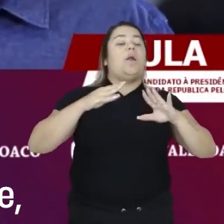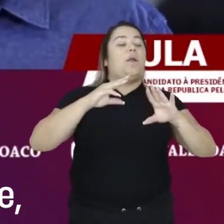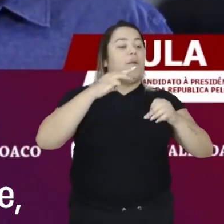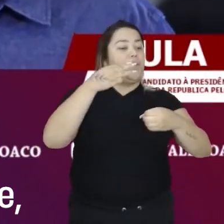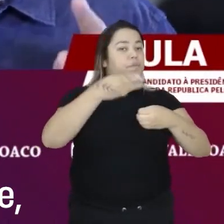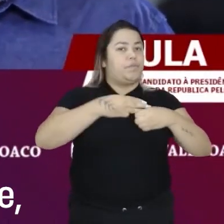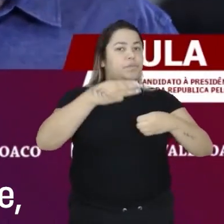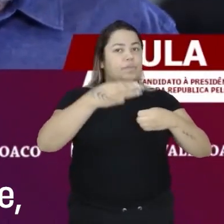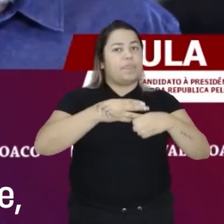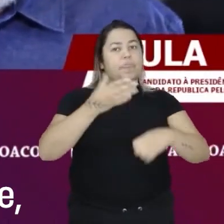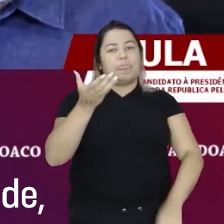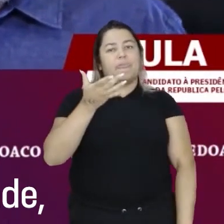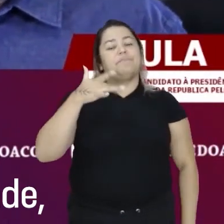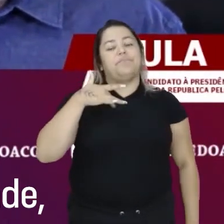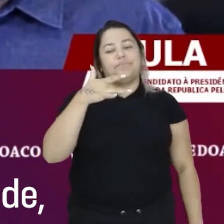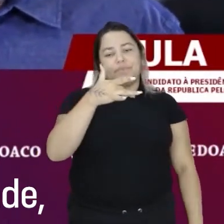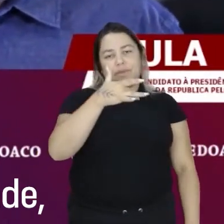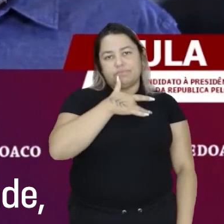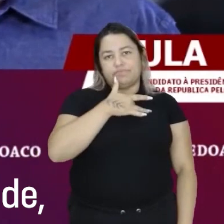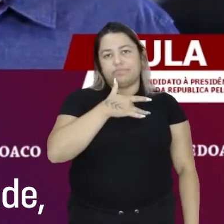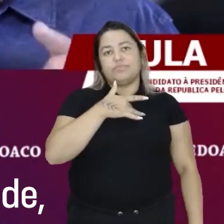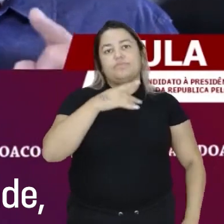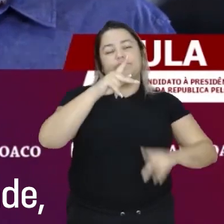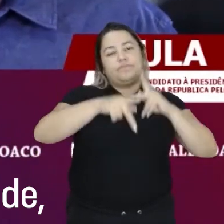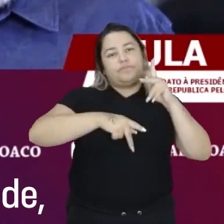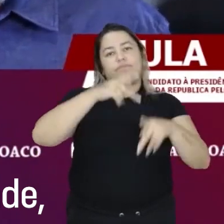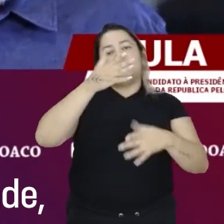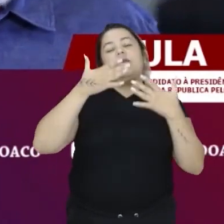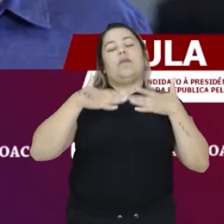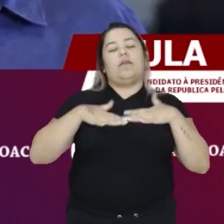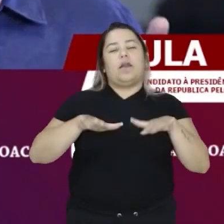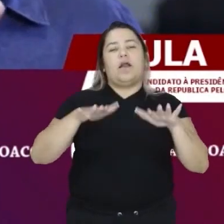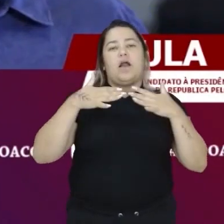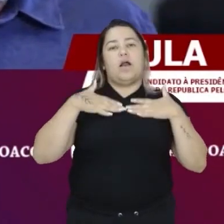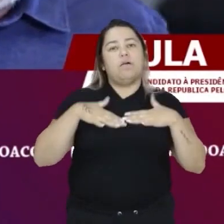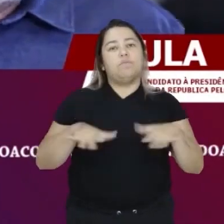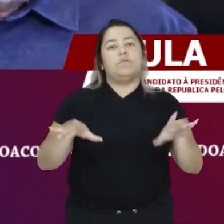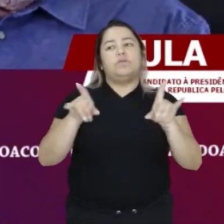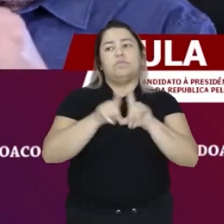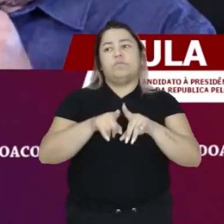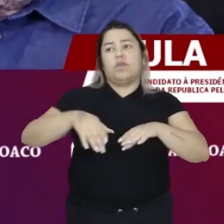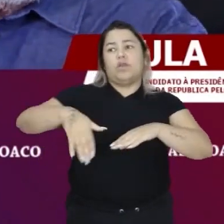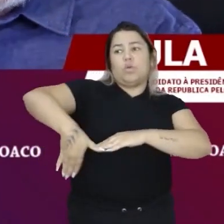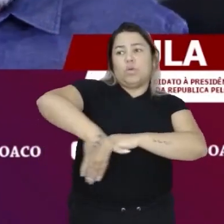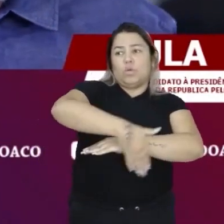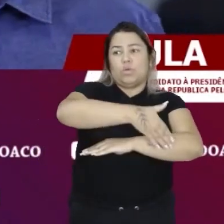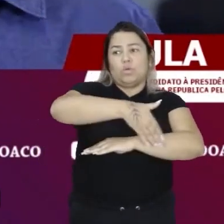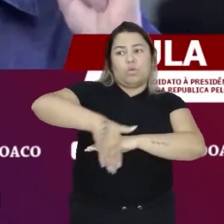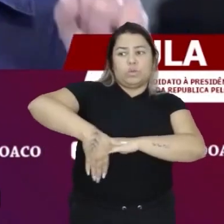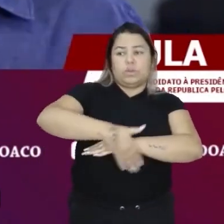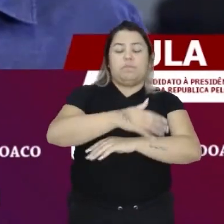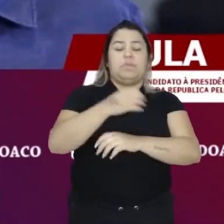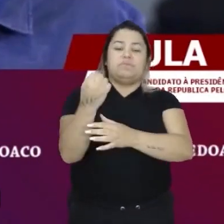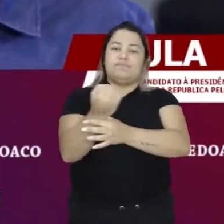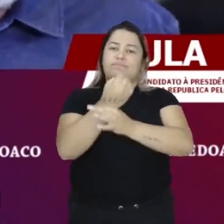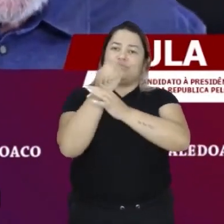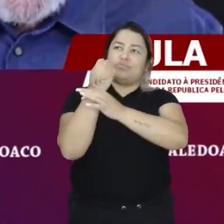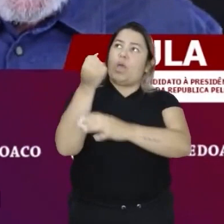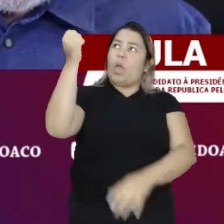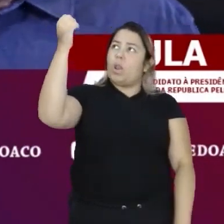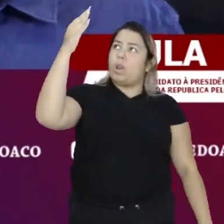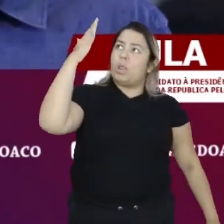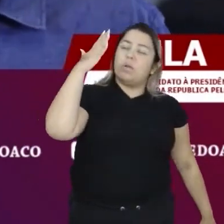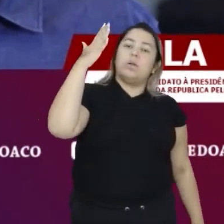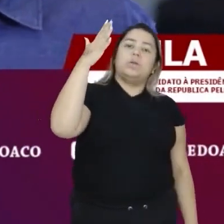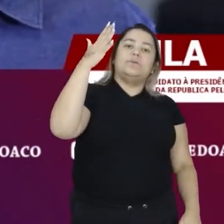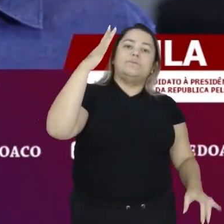que o povo quer saúde, é no município que o povo quer tranquilidade, que o povo quer rua asfaltada, que o povo quer segurança, que o povo quer luz elétrica, ou seja,